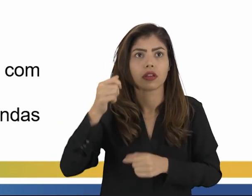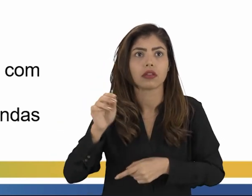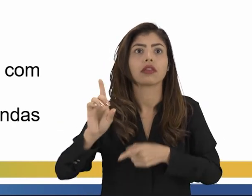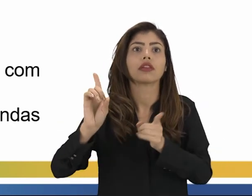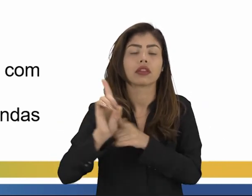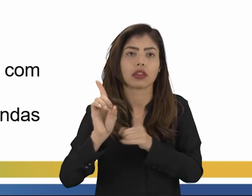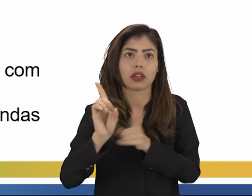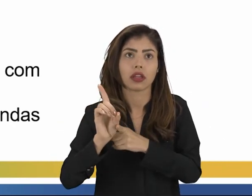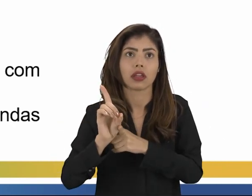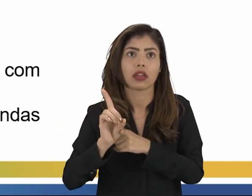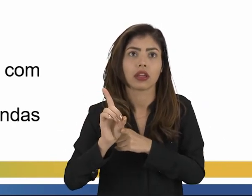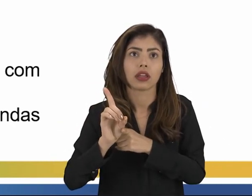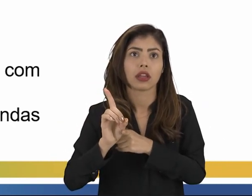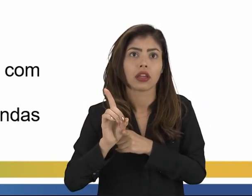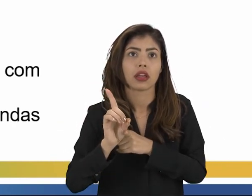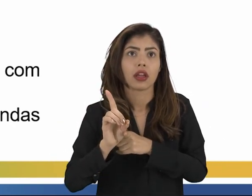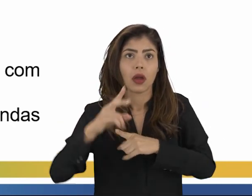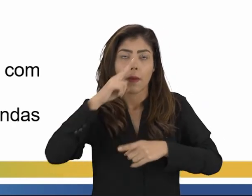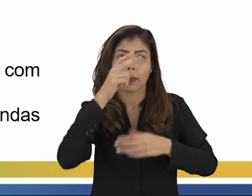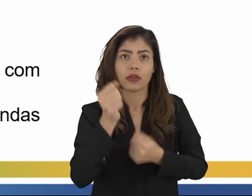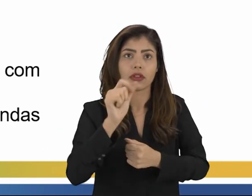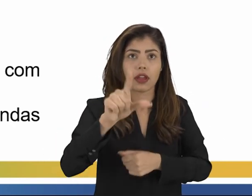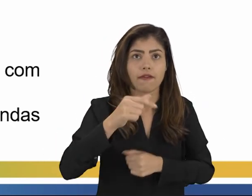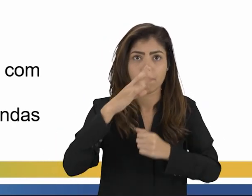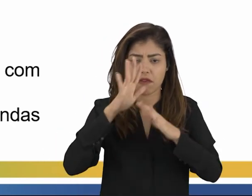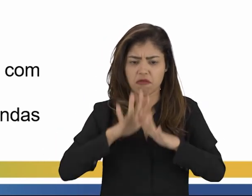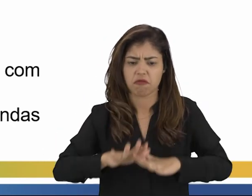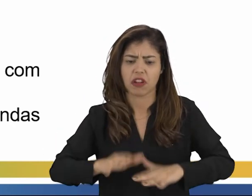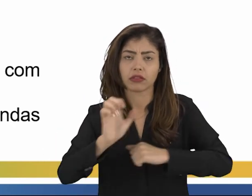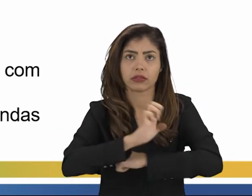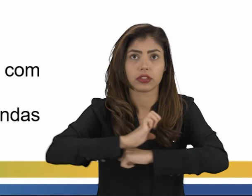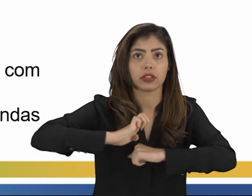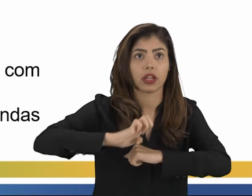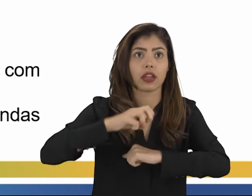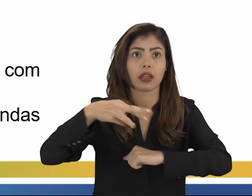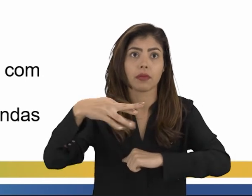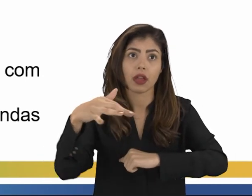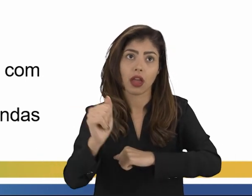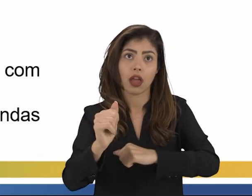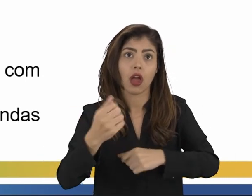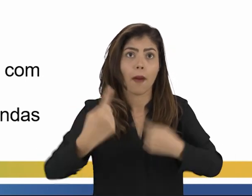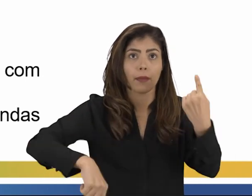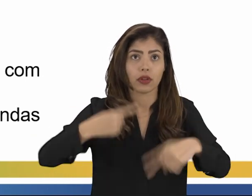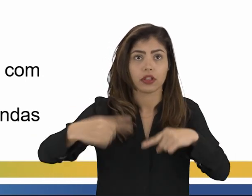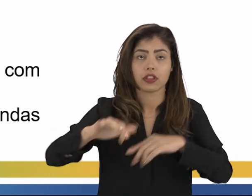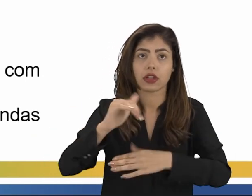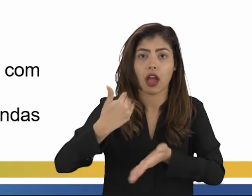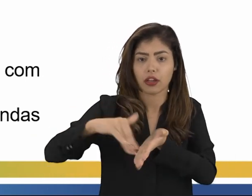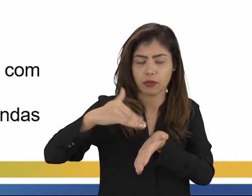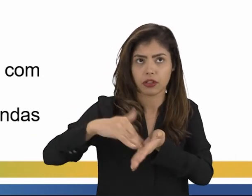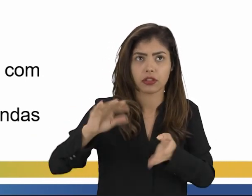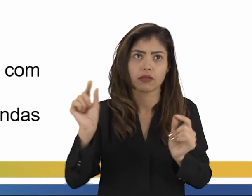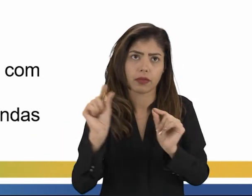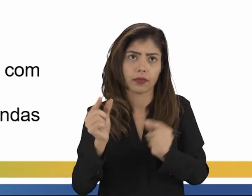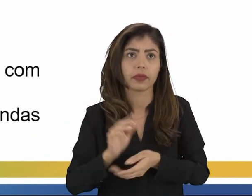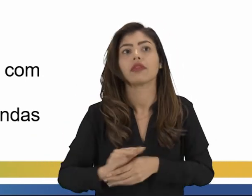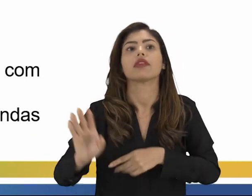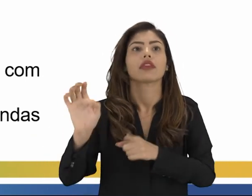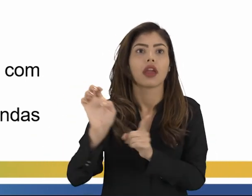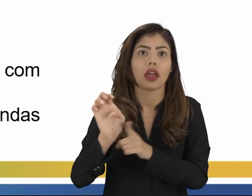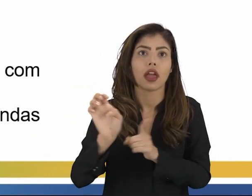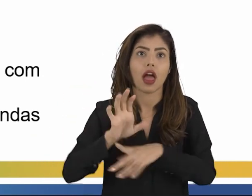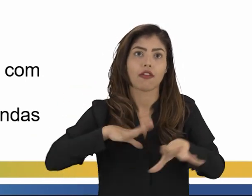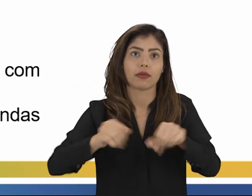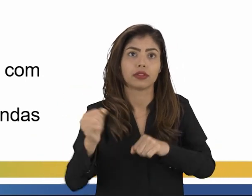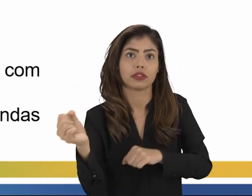negros. D. Um poder central muito fraco e Estados-membros com muita autonomia política e administrativa. E E. A